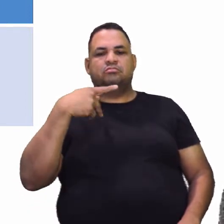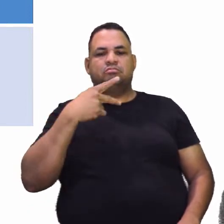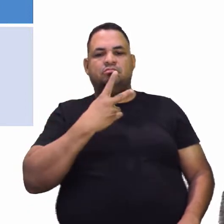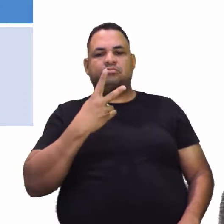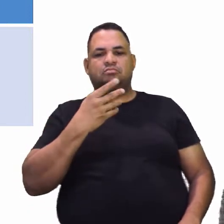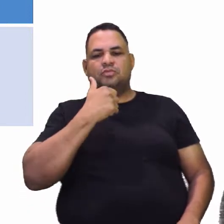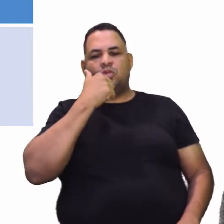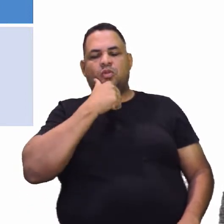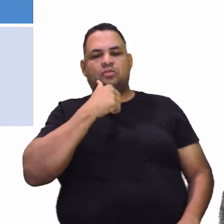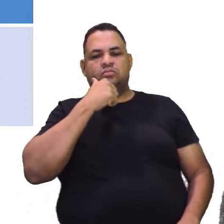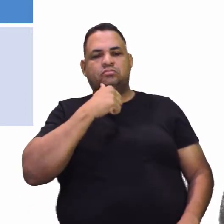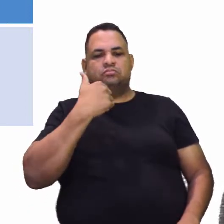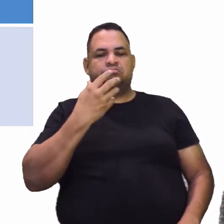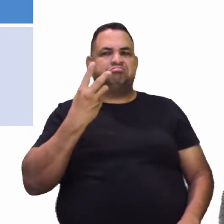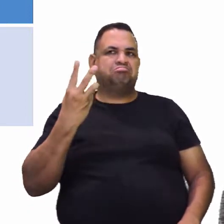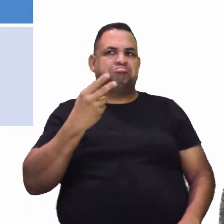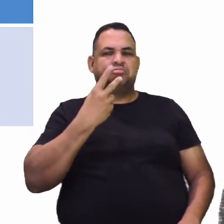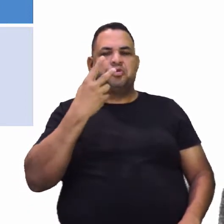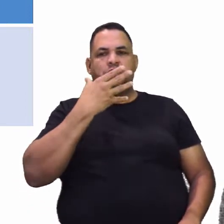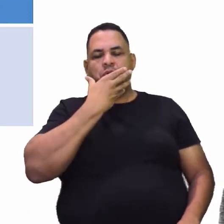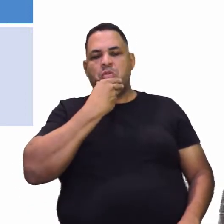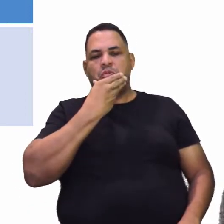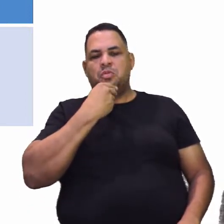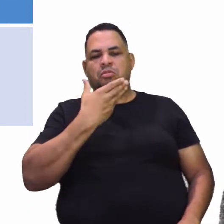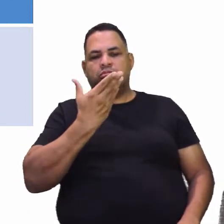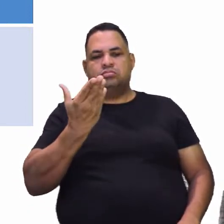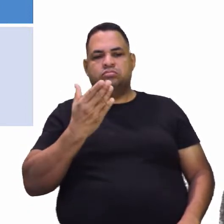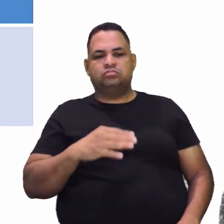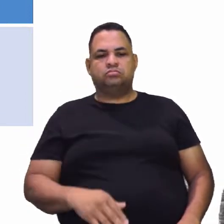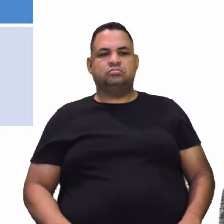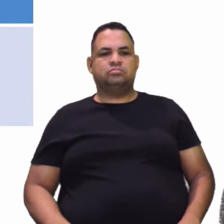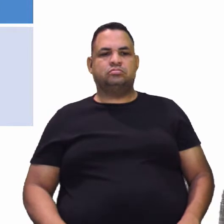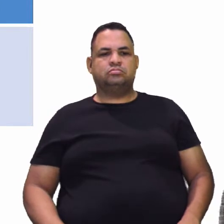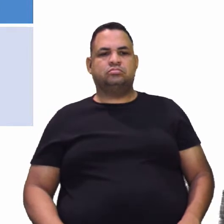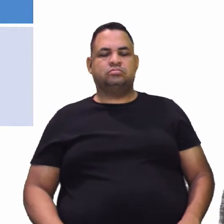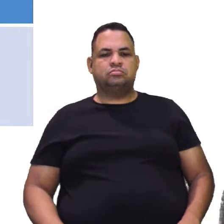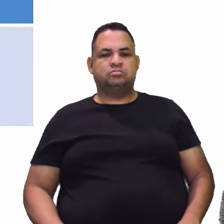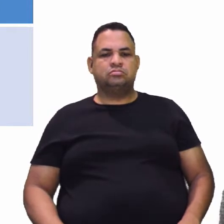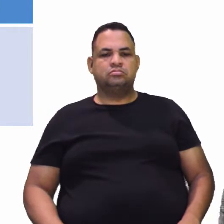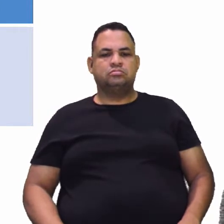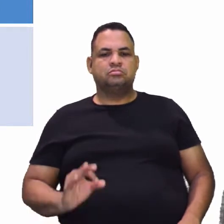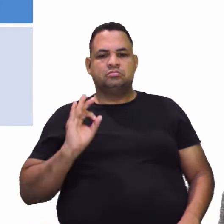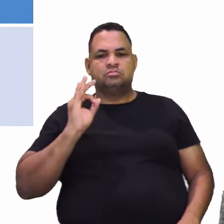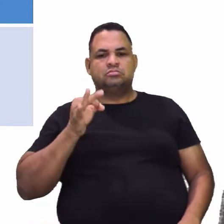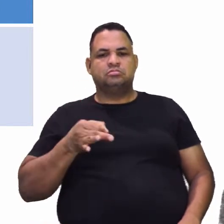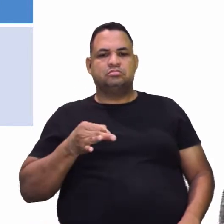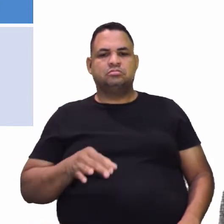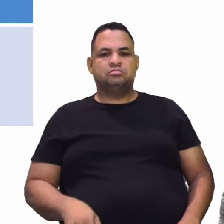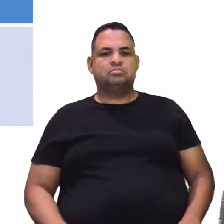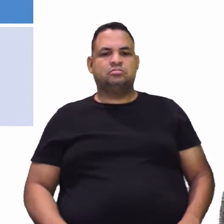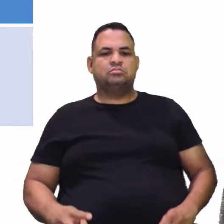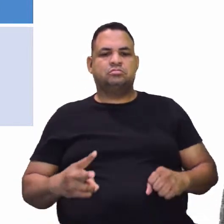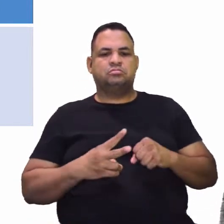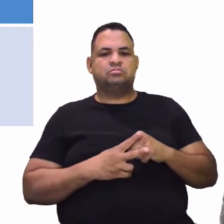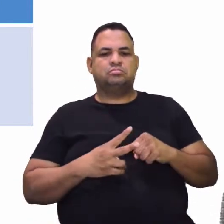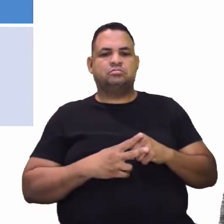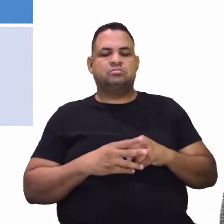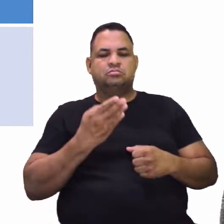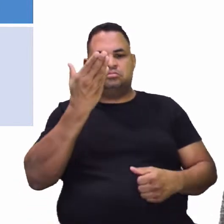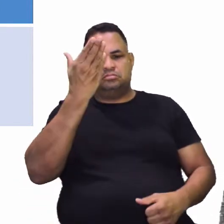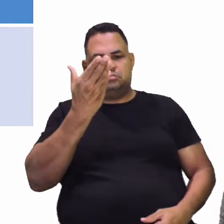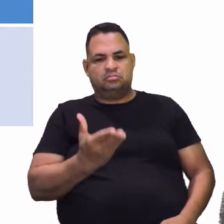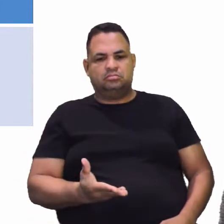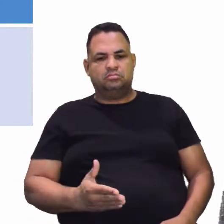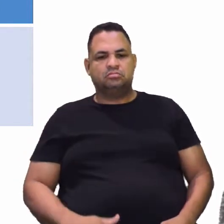duas mulheres, eu vou usar they. Se eu tô falando de dois homens, também vou usar they. Mulheres e homens, they. Certo? E o verbo vem aqui, ó,